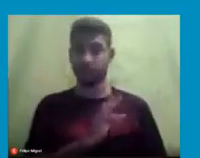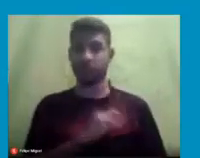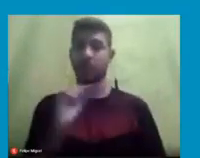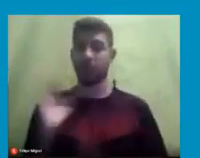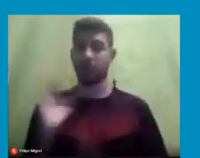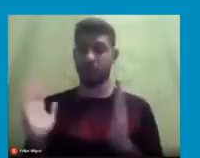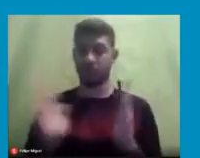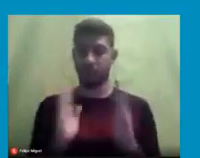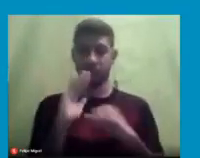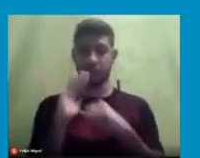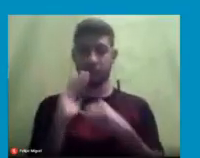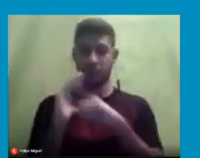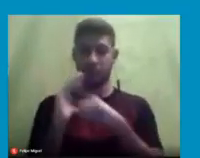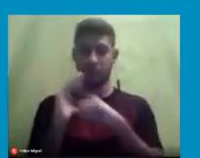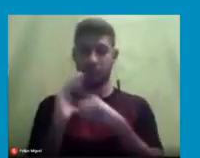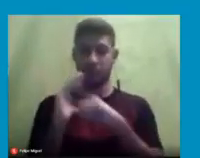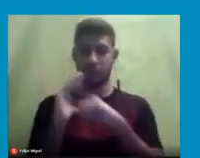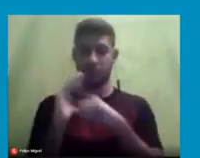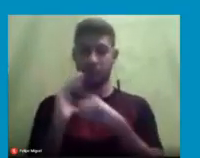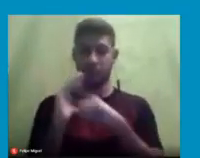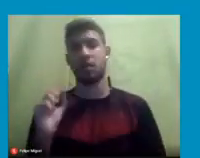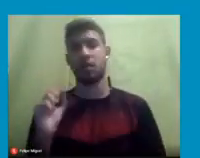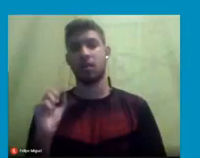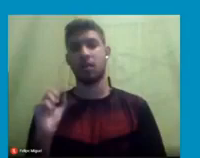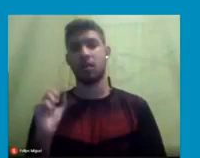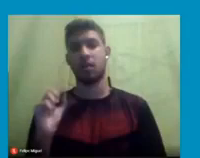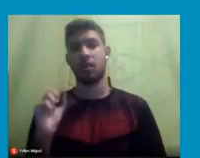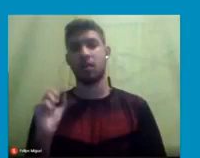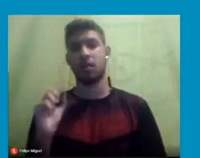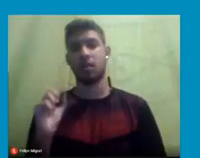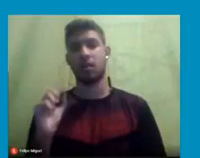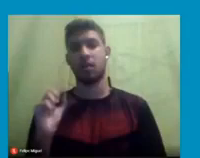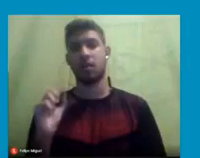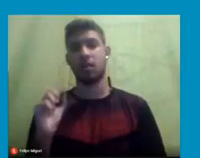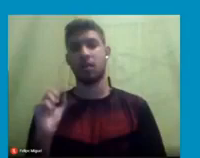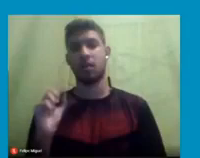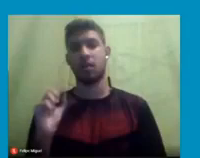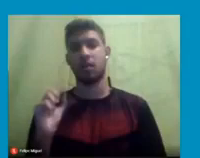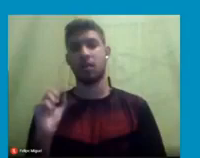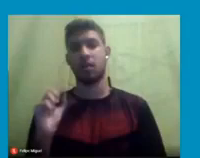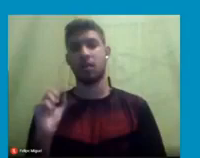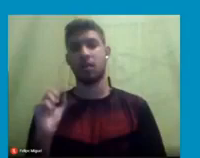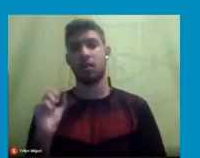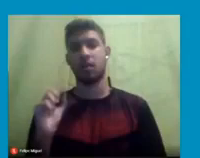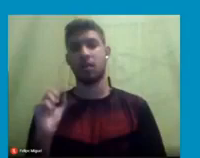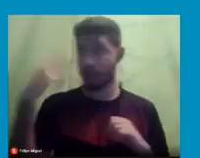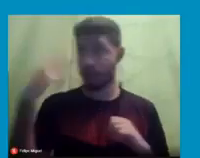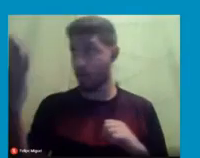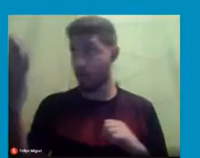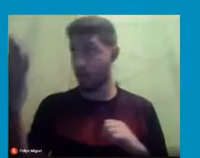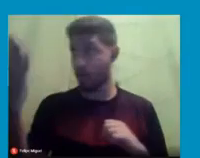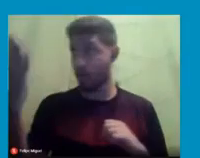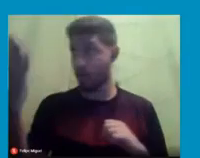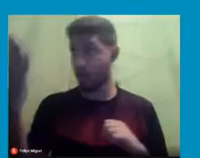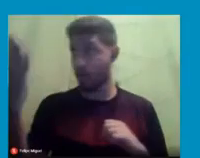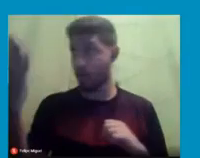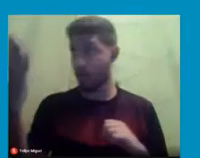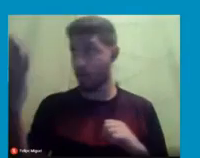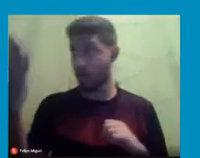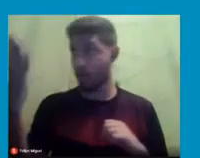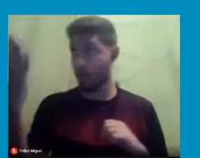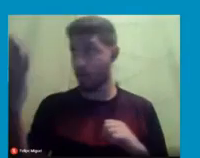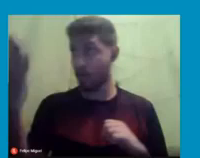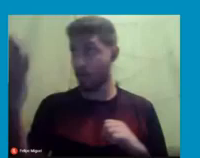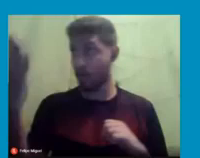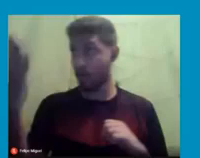pandemia, né? Então, elas já são absurdas fora da pandemia. Agora, imagina, né, durante a pandemia. Então, é